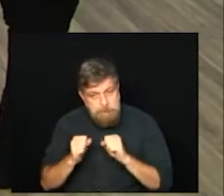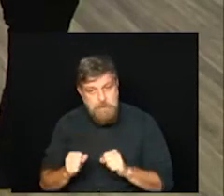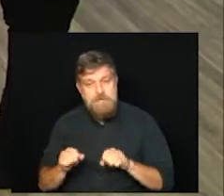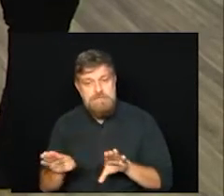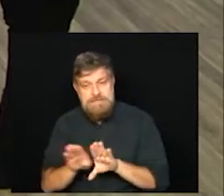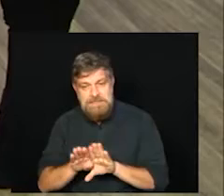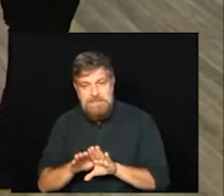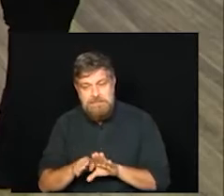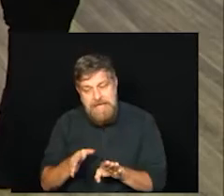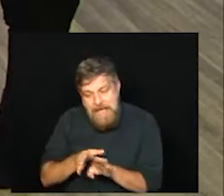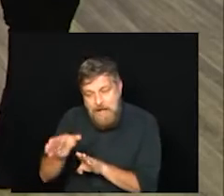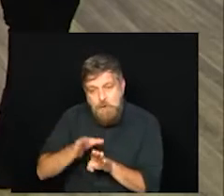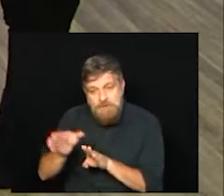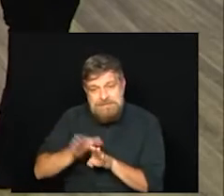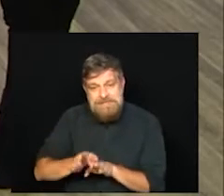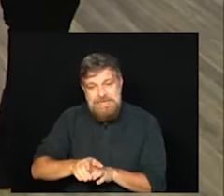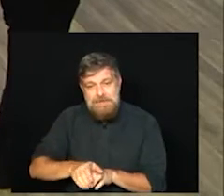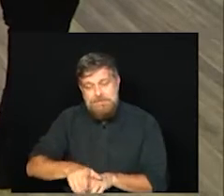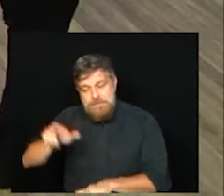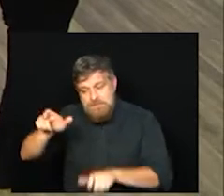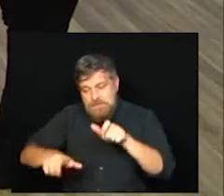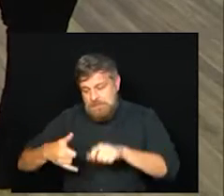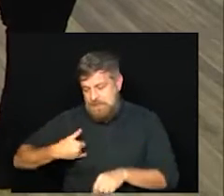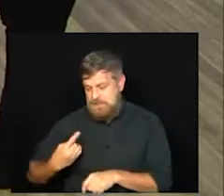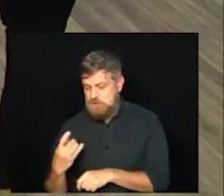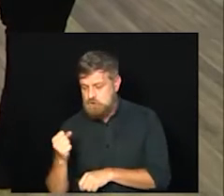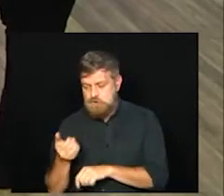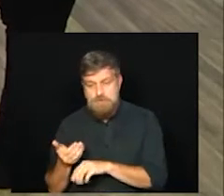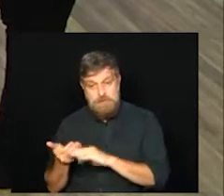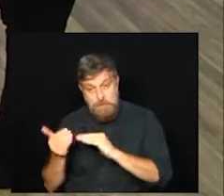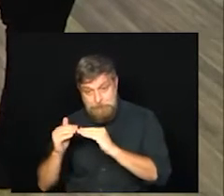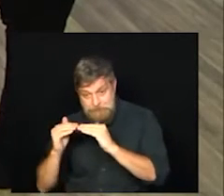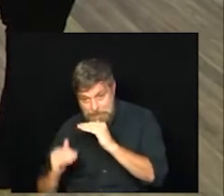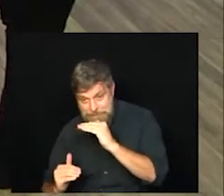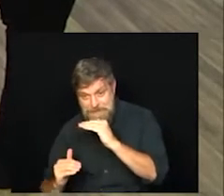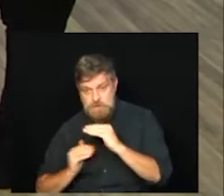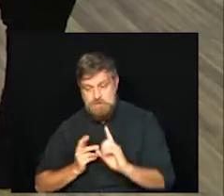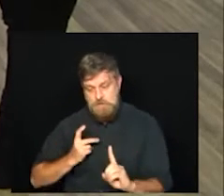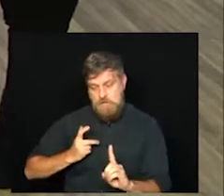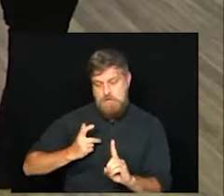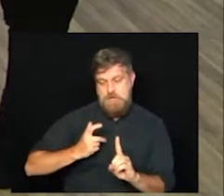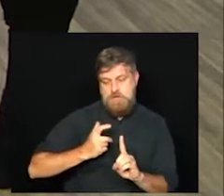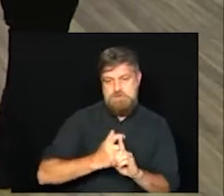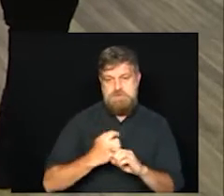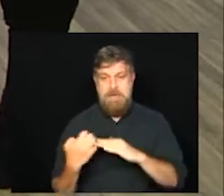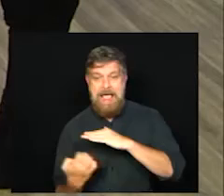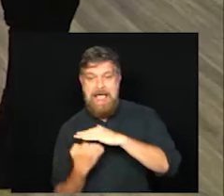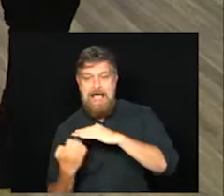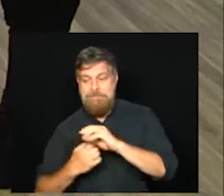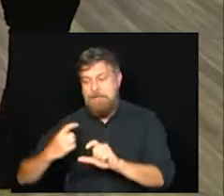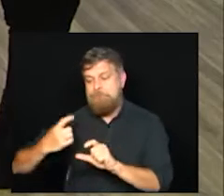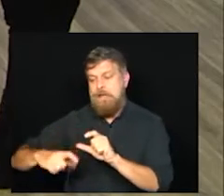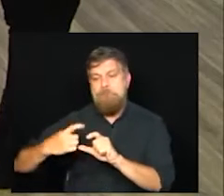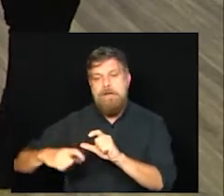esta indicação das pessoas abaixo de 18 anos tomarem uma vacina de uma empresa